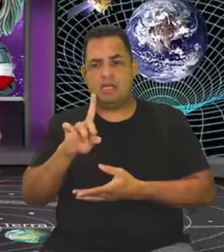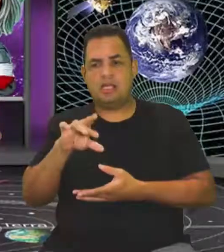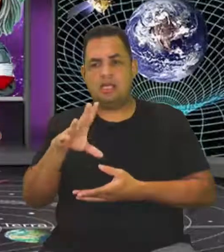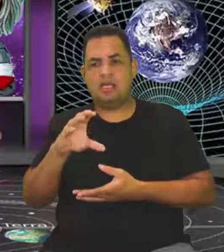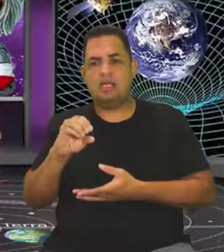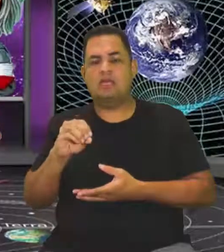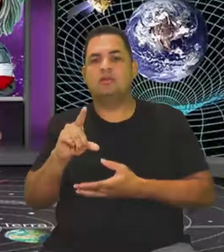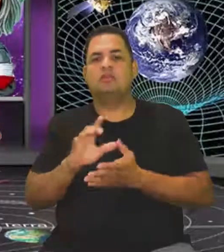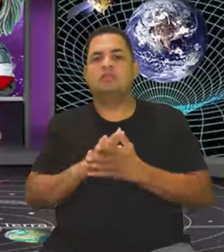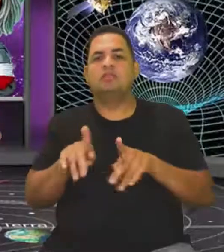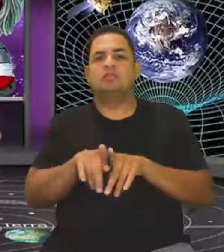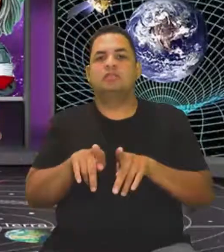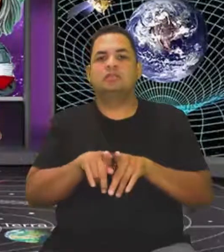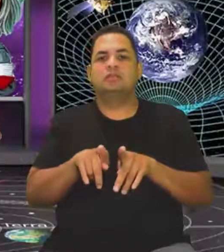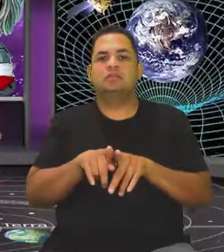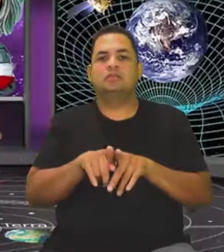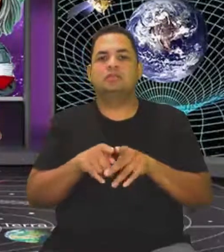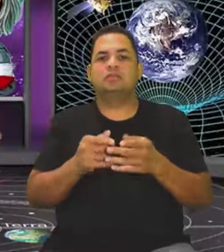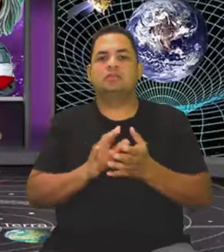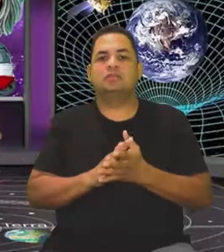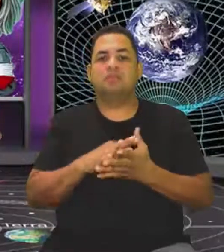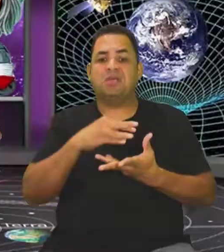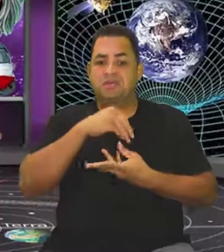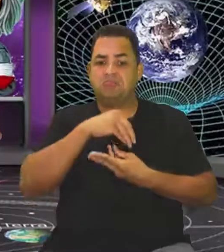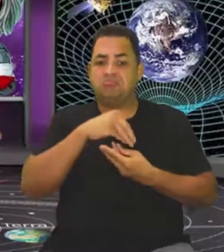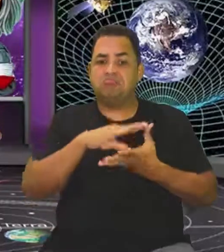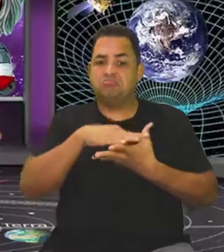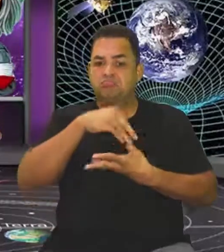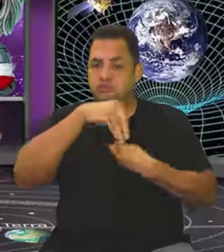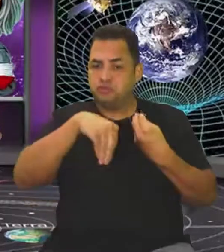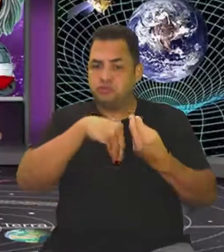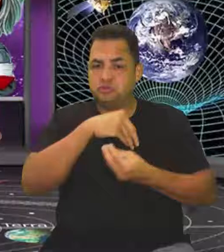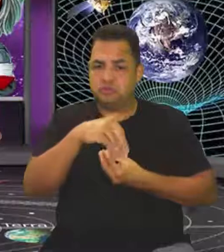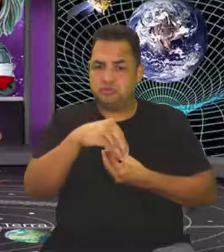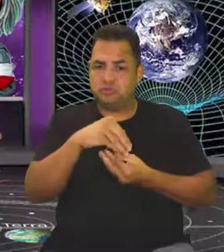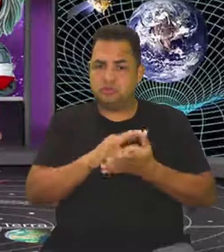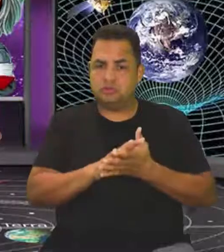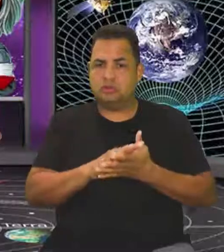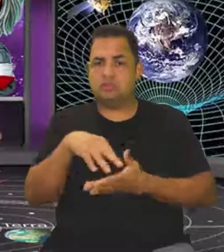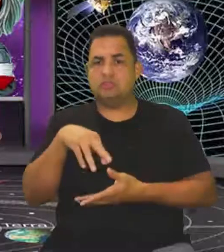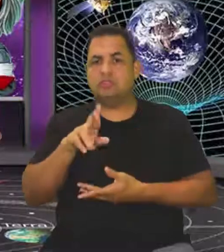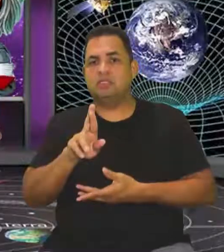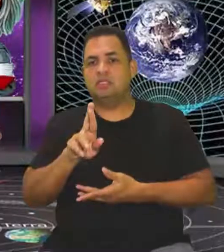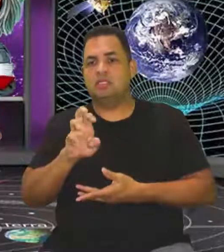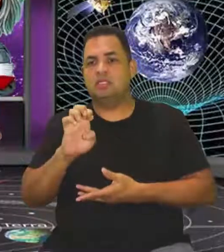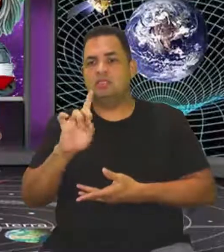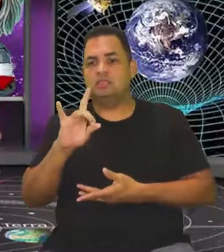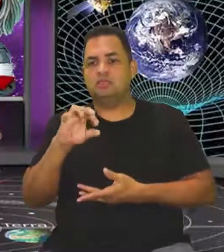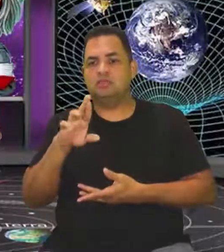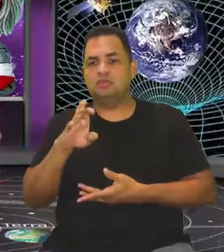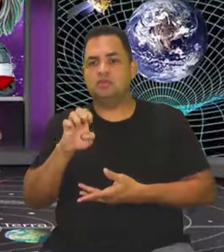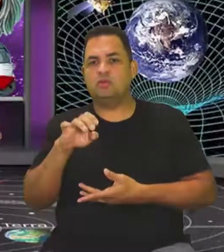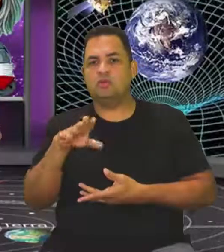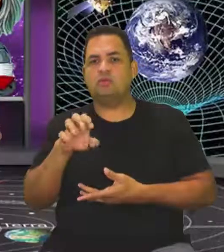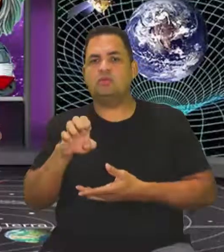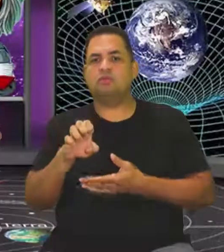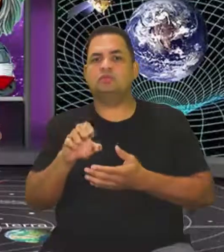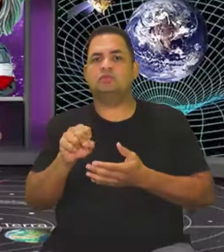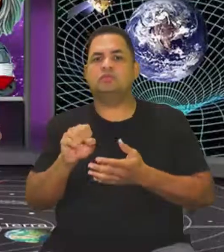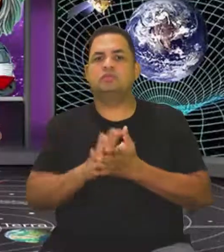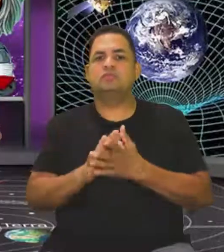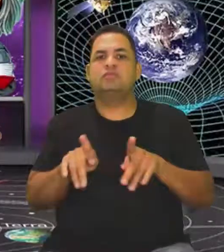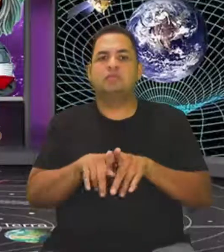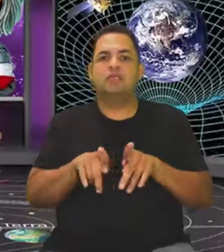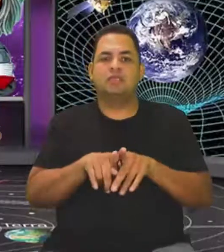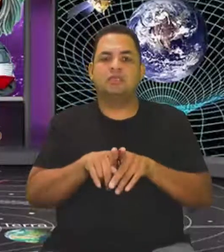também podemos fazer a associação mista de resistores, que é ao mesmo tempo a associação em série e a associação